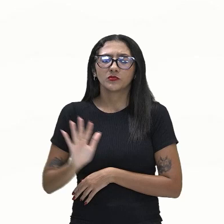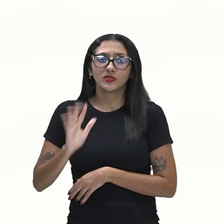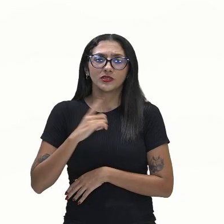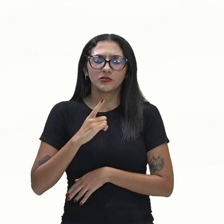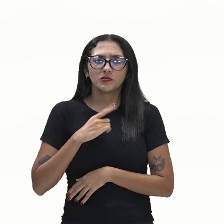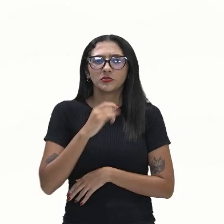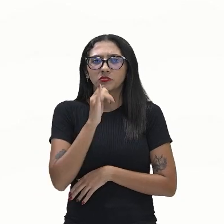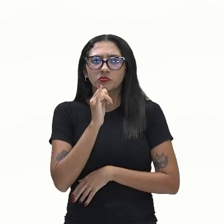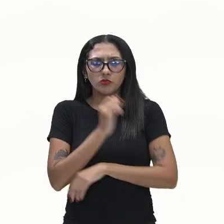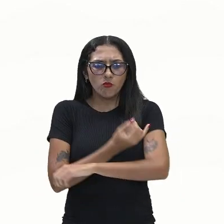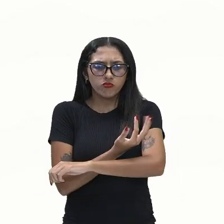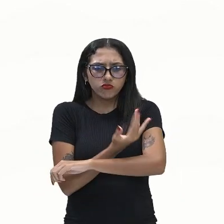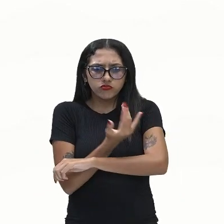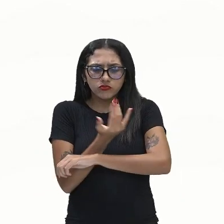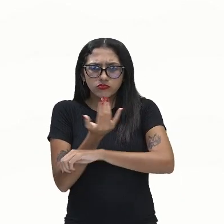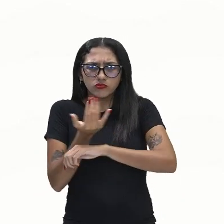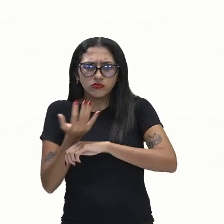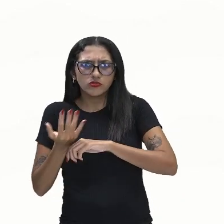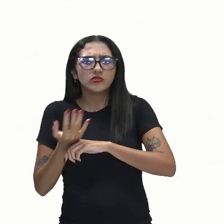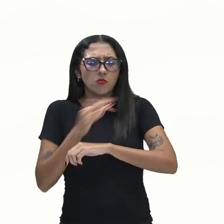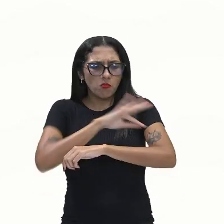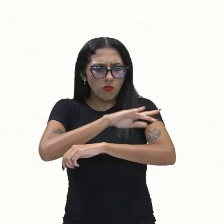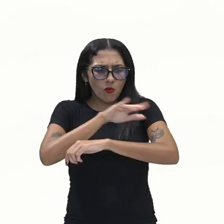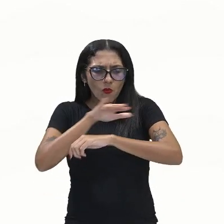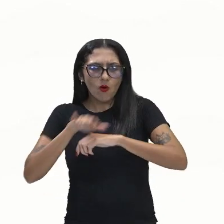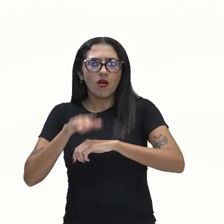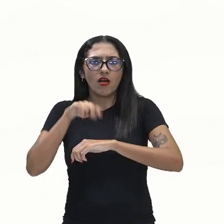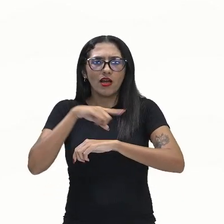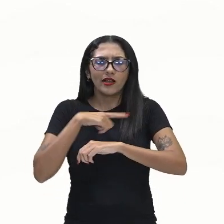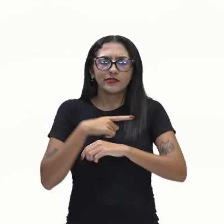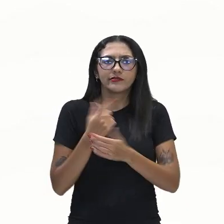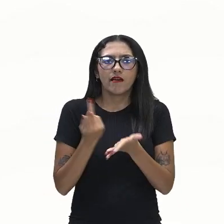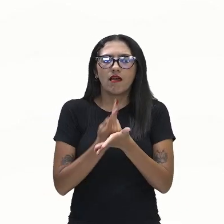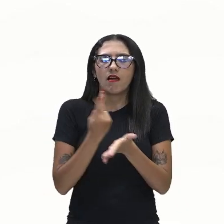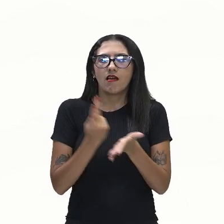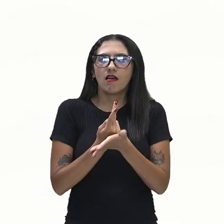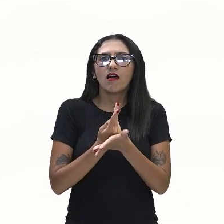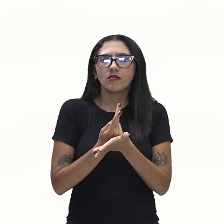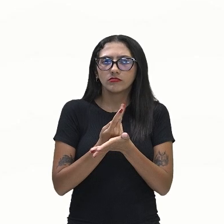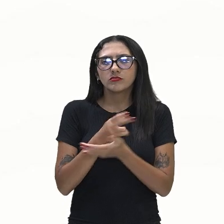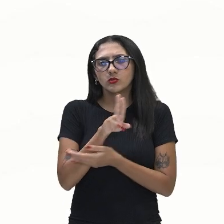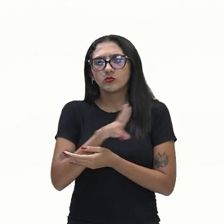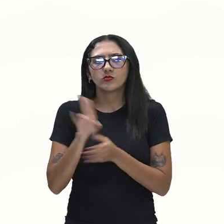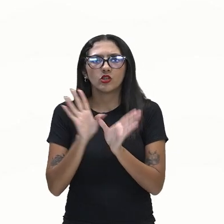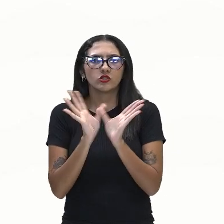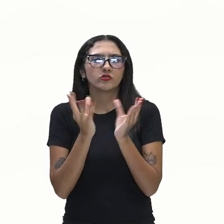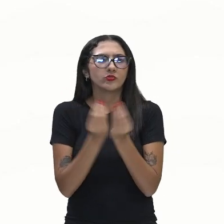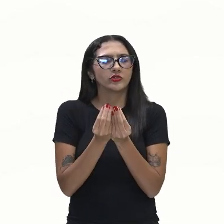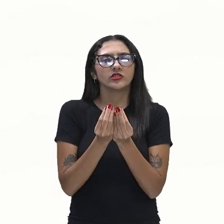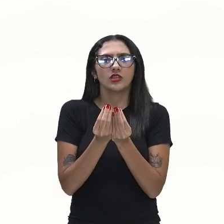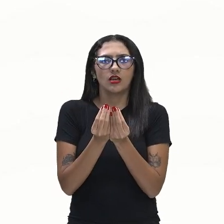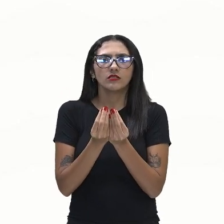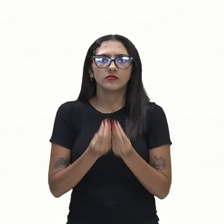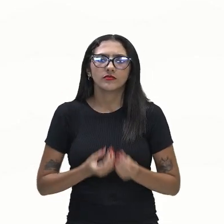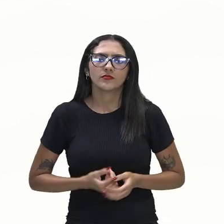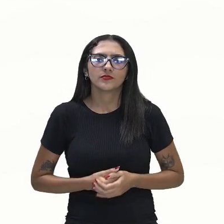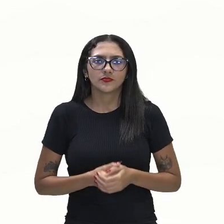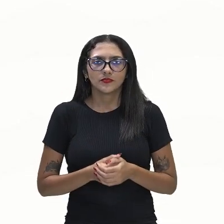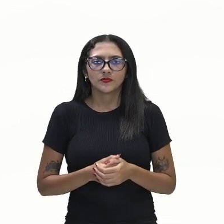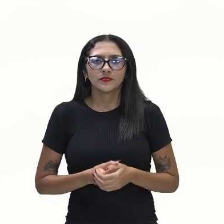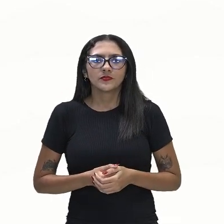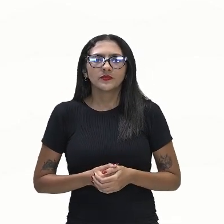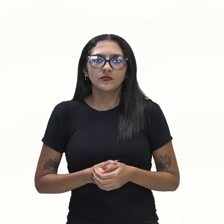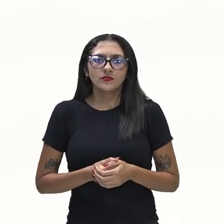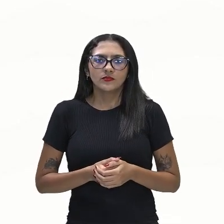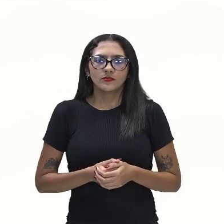espumas por mau uso dos detergentes, ou seja, uso em excesso, tá?